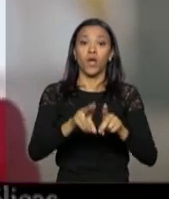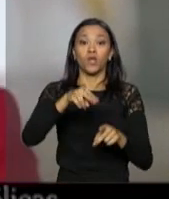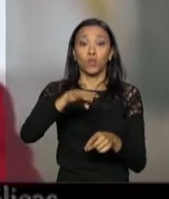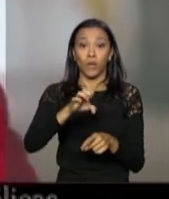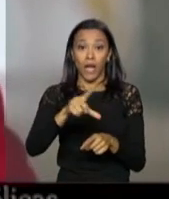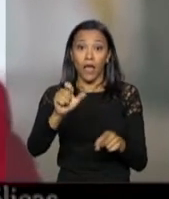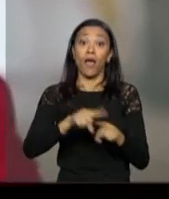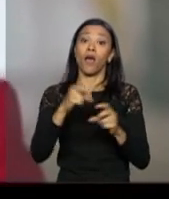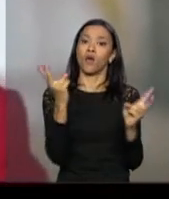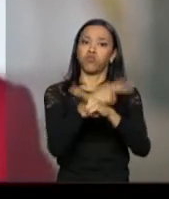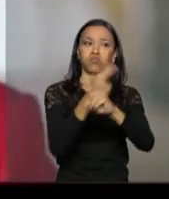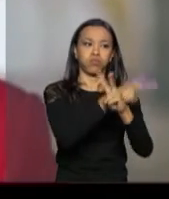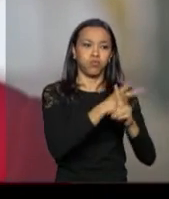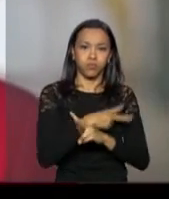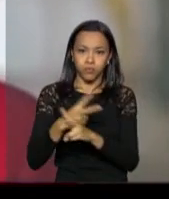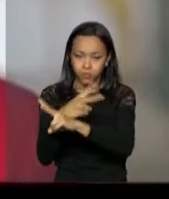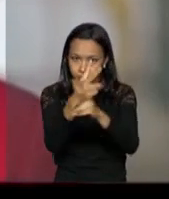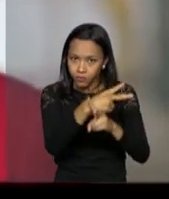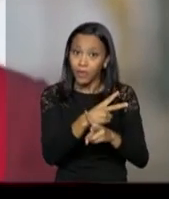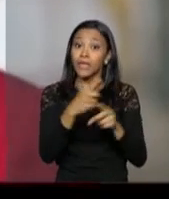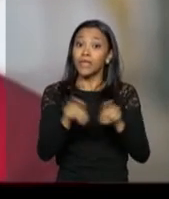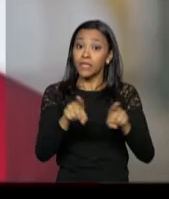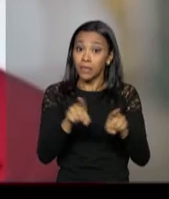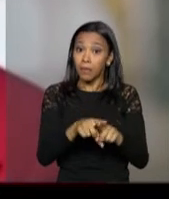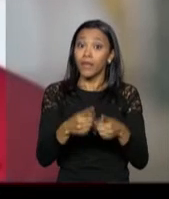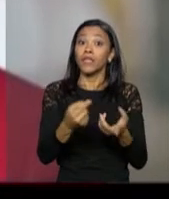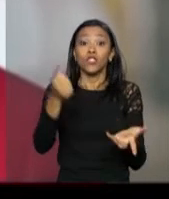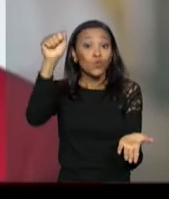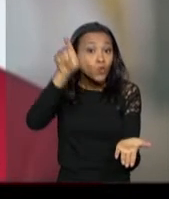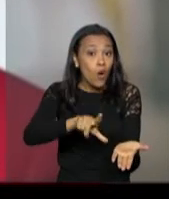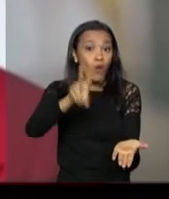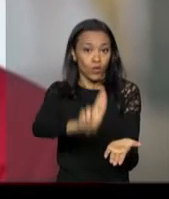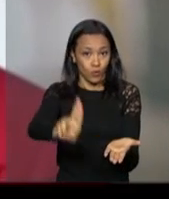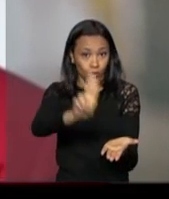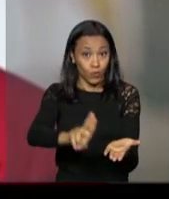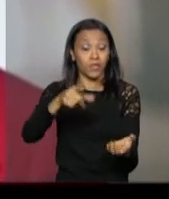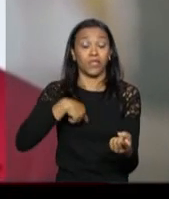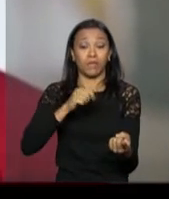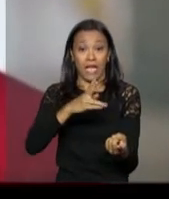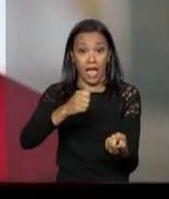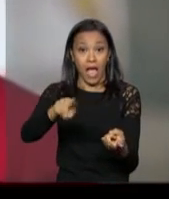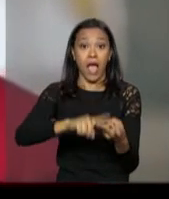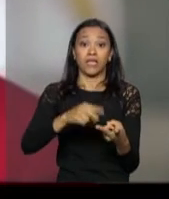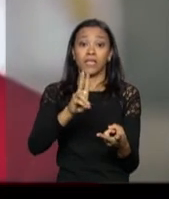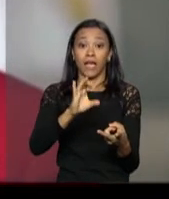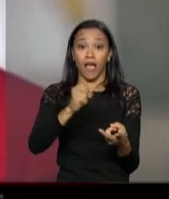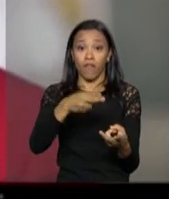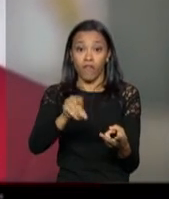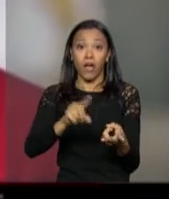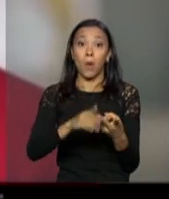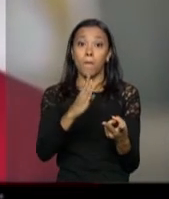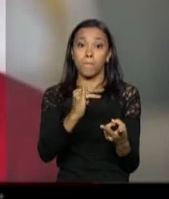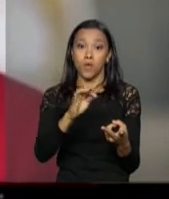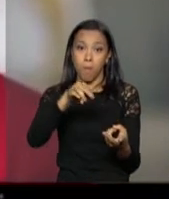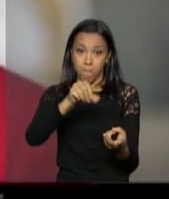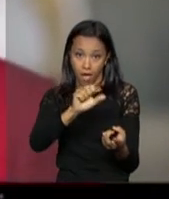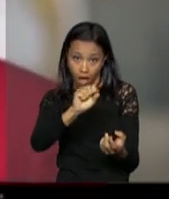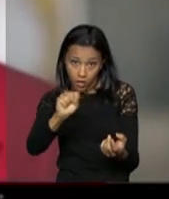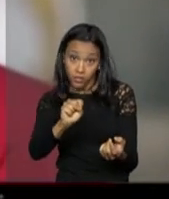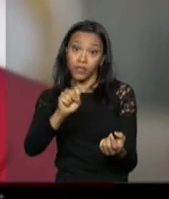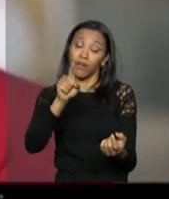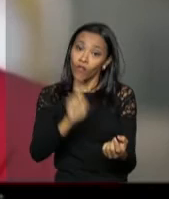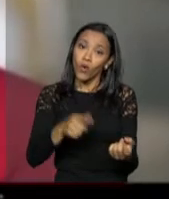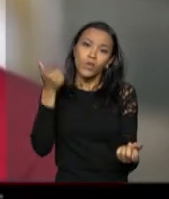térmicas e eólicas. E nosso parque térmico, que utiliza gás, diesel, carvão e biomassa, foi concebido